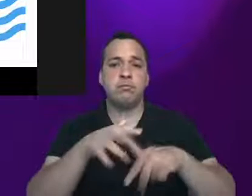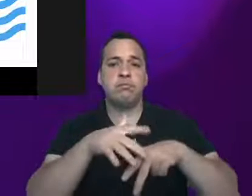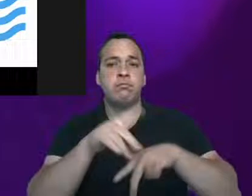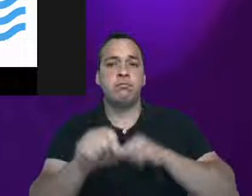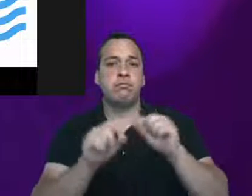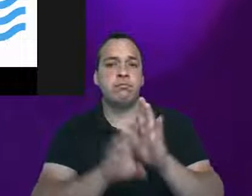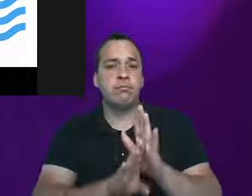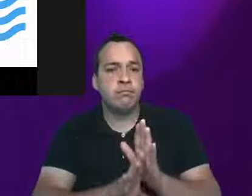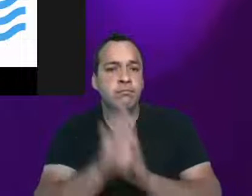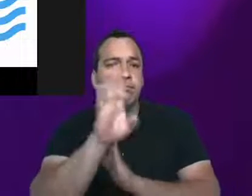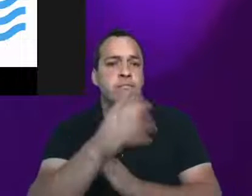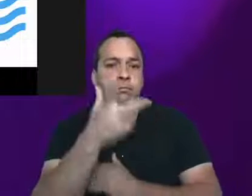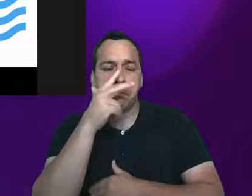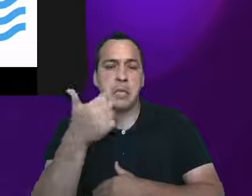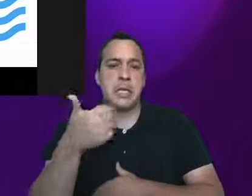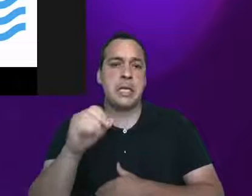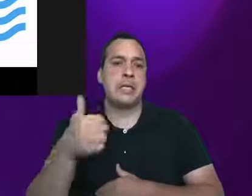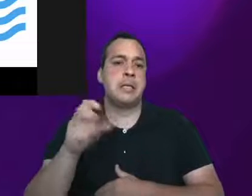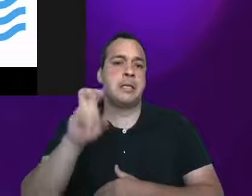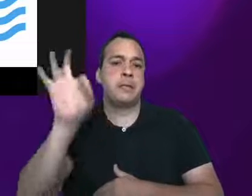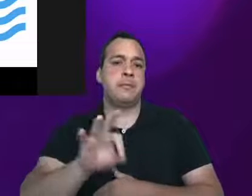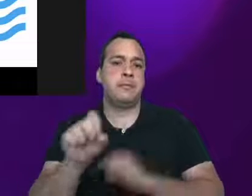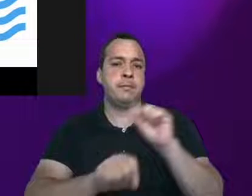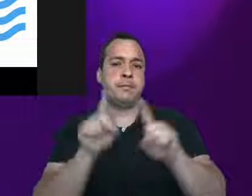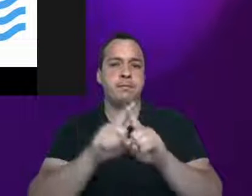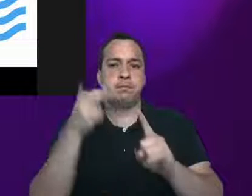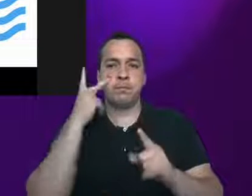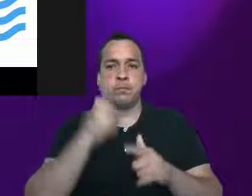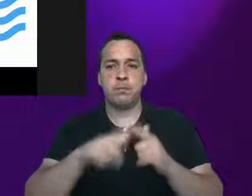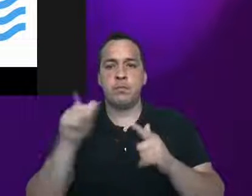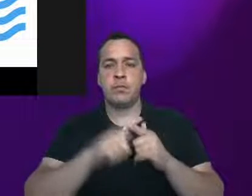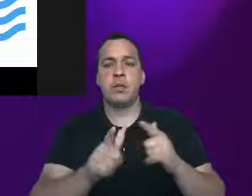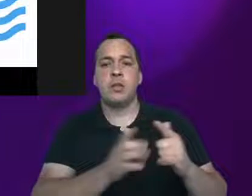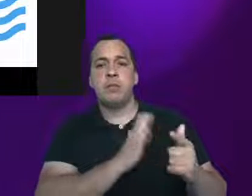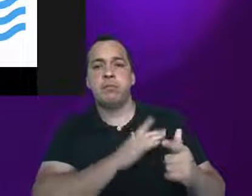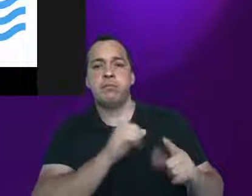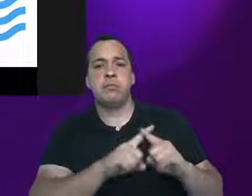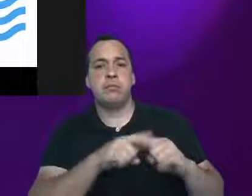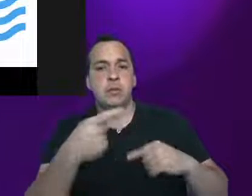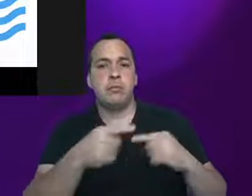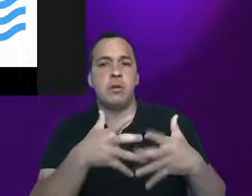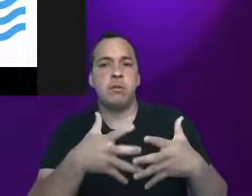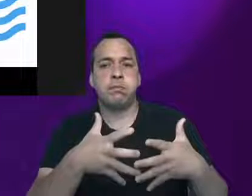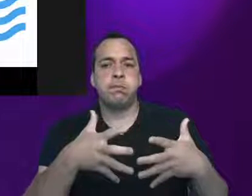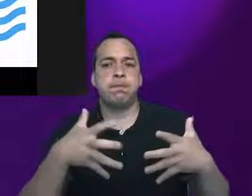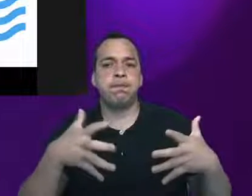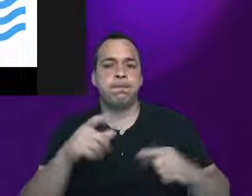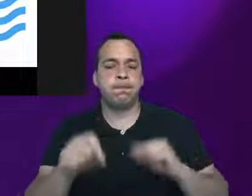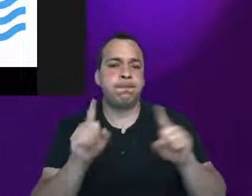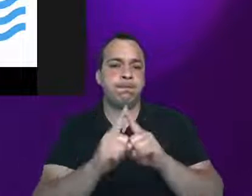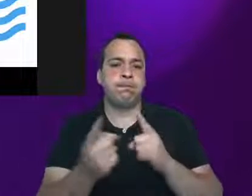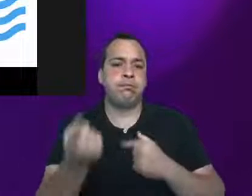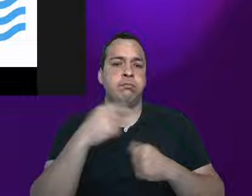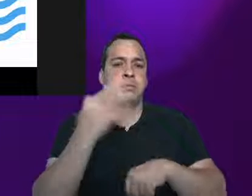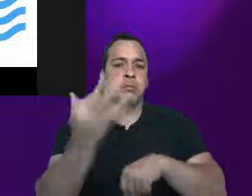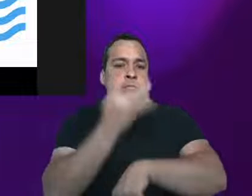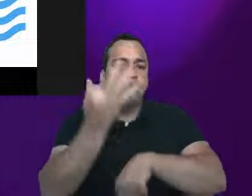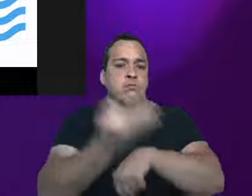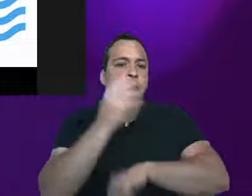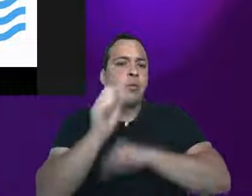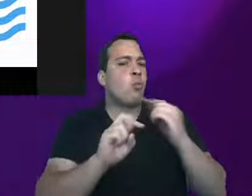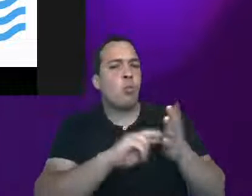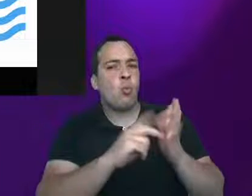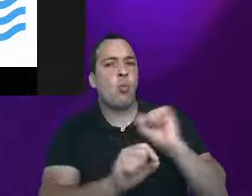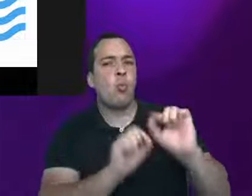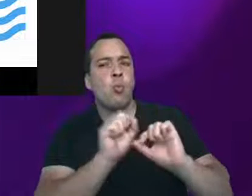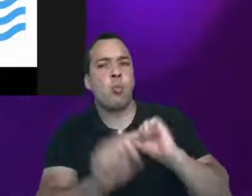entre 10% a 15% do débito cardíaco após a alíquota de volume. E a fluidotolerância? A fluidotolerância ela é